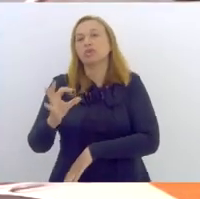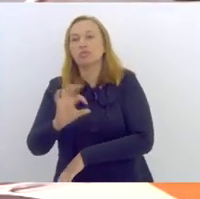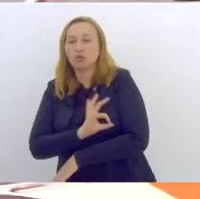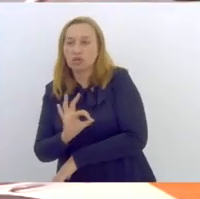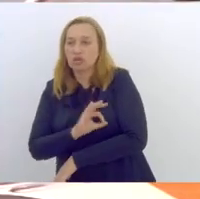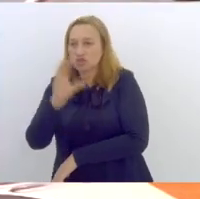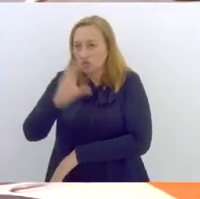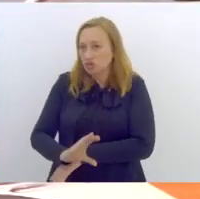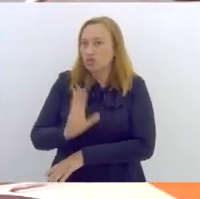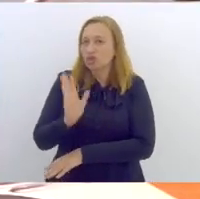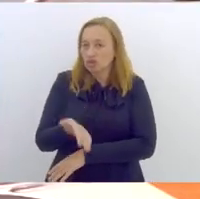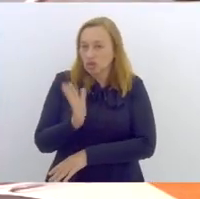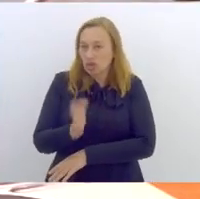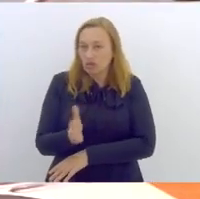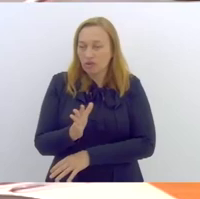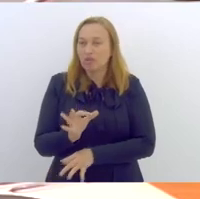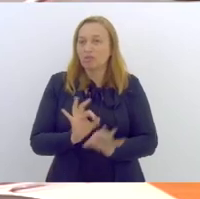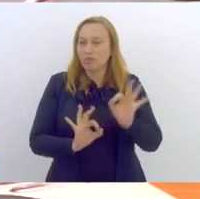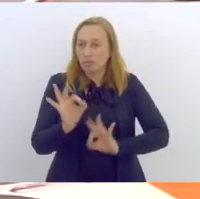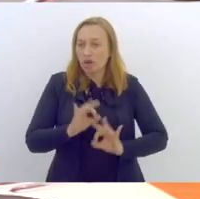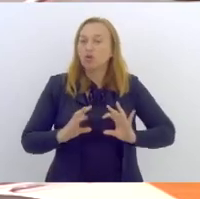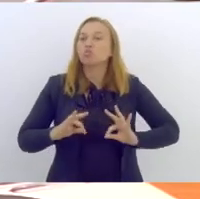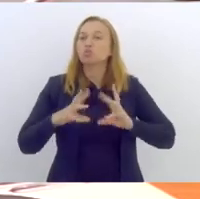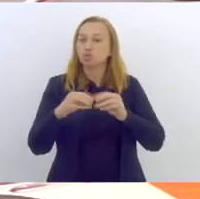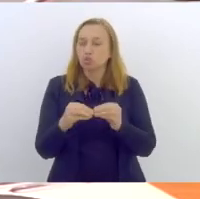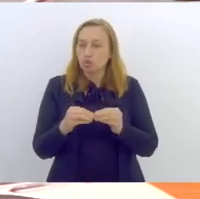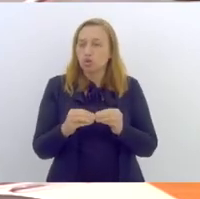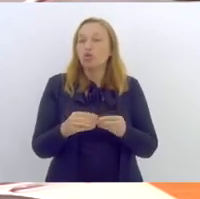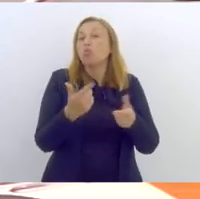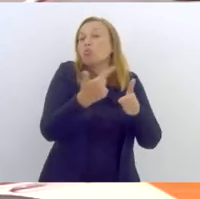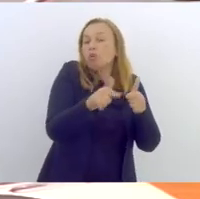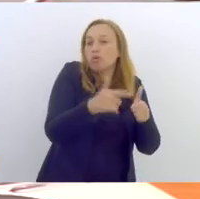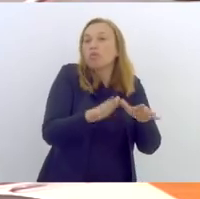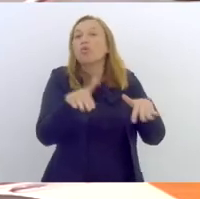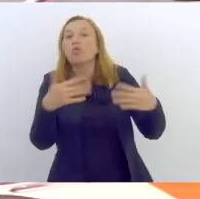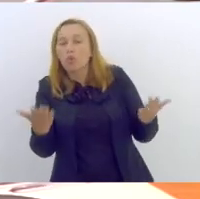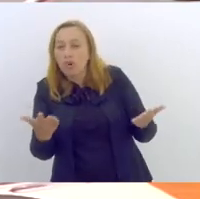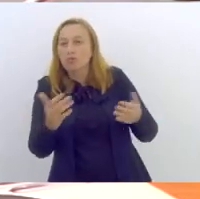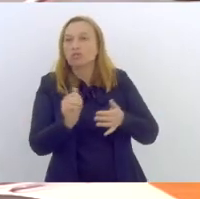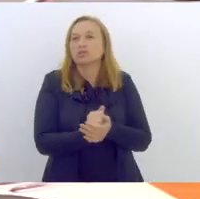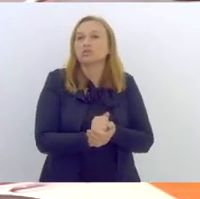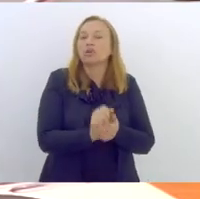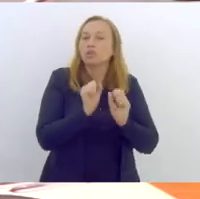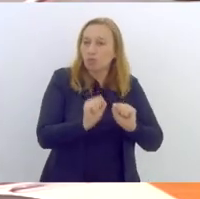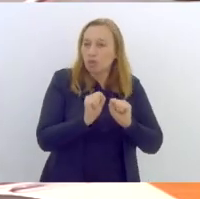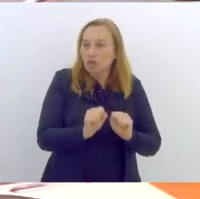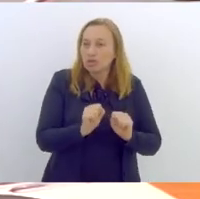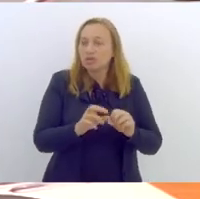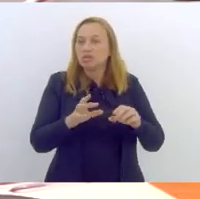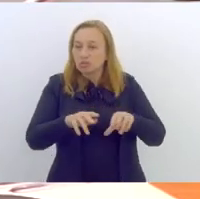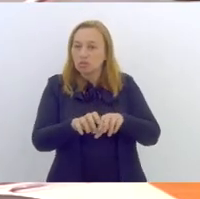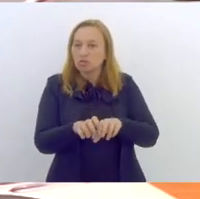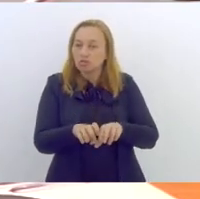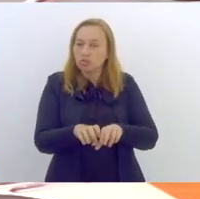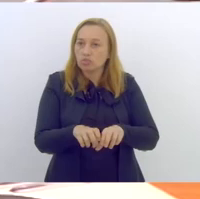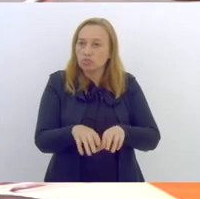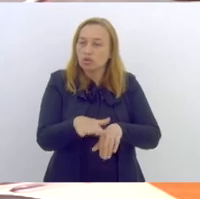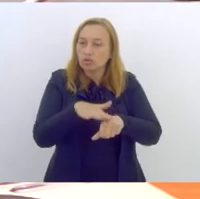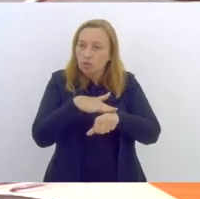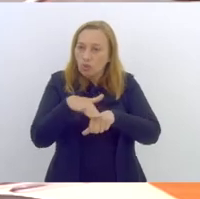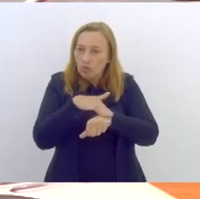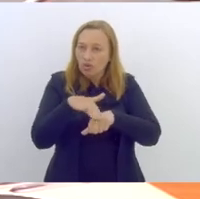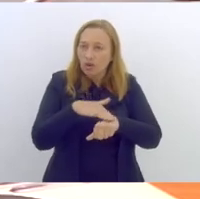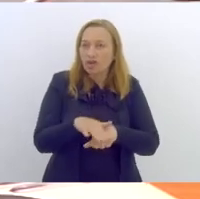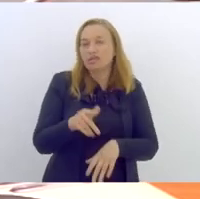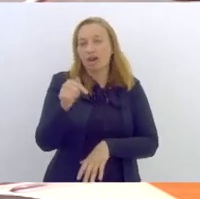ele já vem com a munição suficiente do que que tá pegando qual é o problema Qual é o imbróglio e a gente possa numa represa Pode ser aqui na